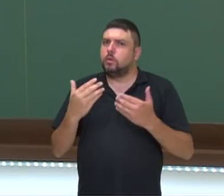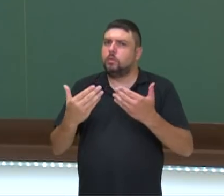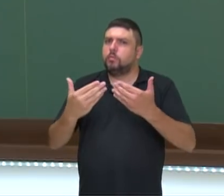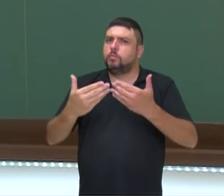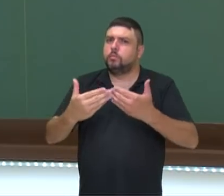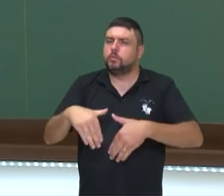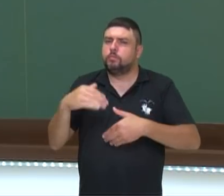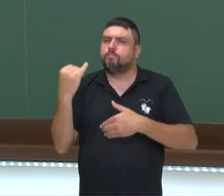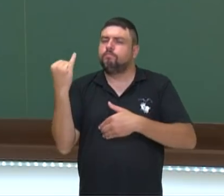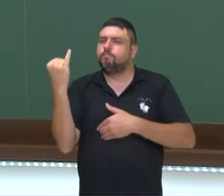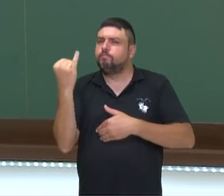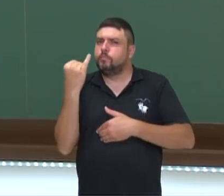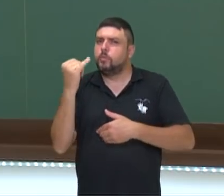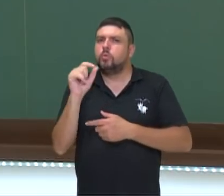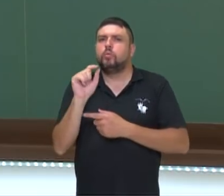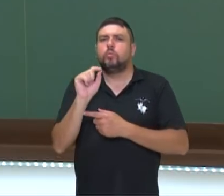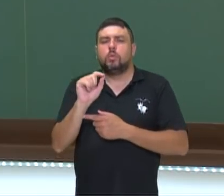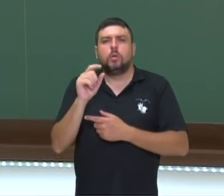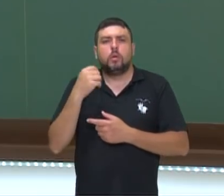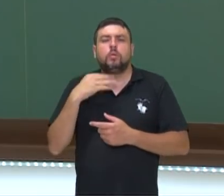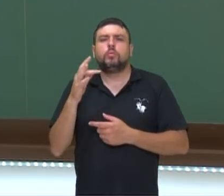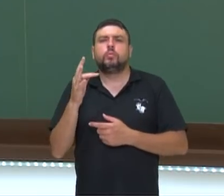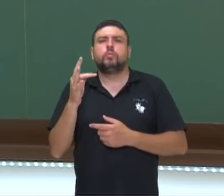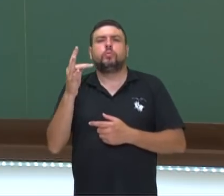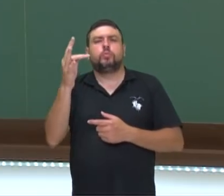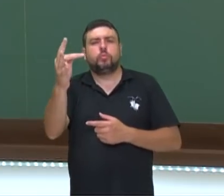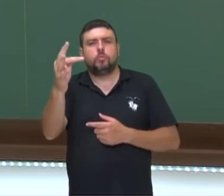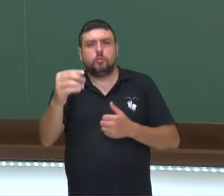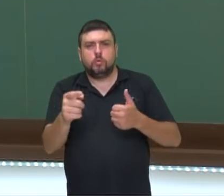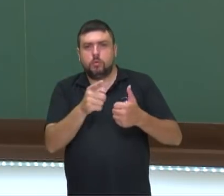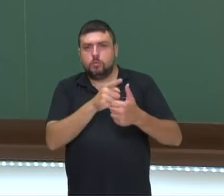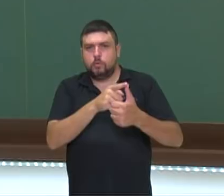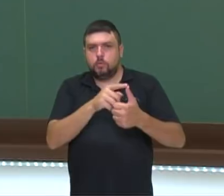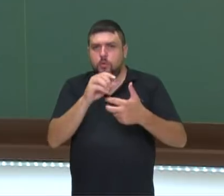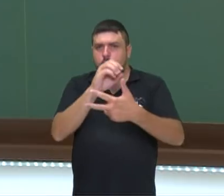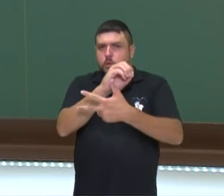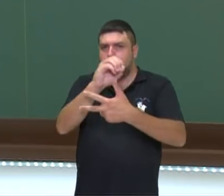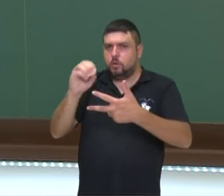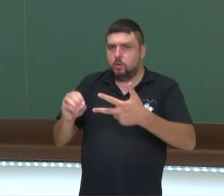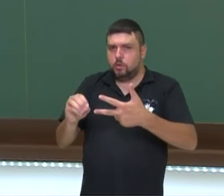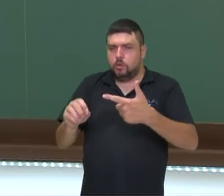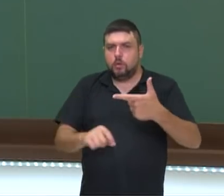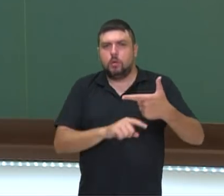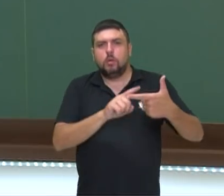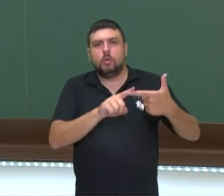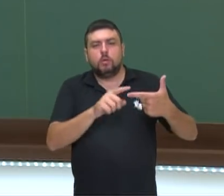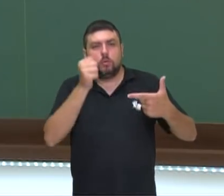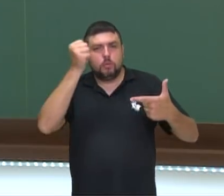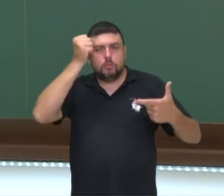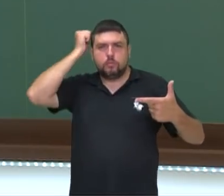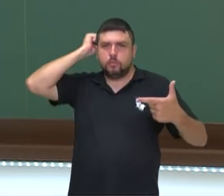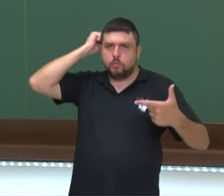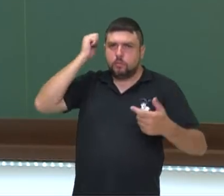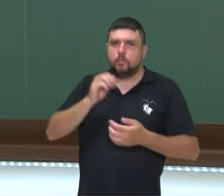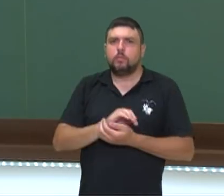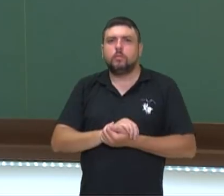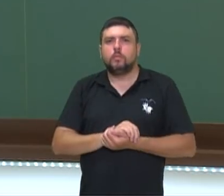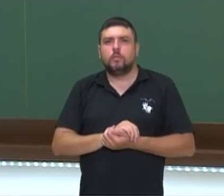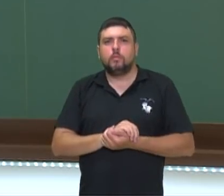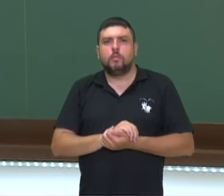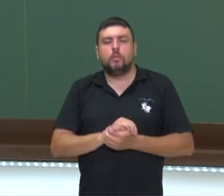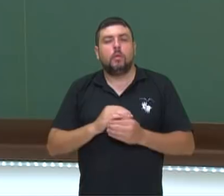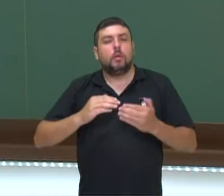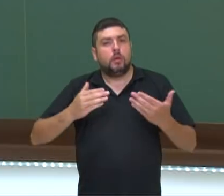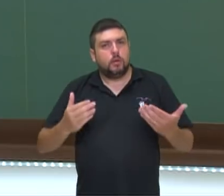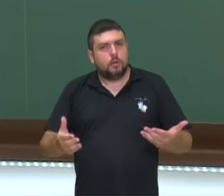importantes na vida de vocês, que vai definir o futuro, o Enem e um vestibular. Então, muitas vezes é